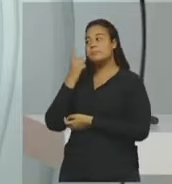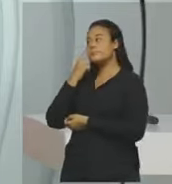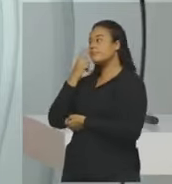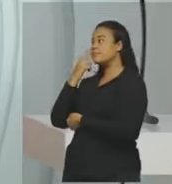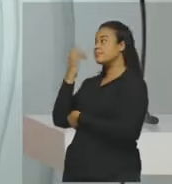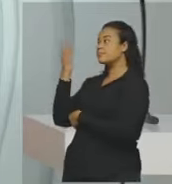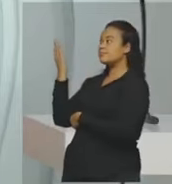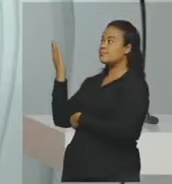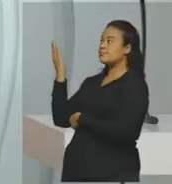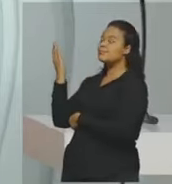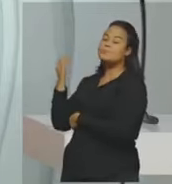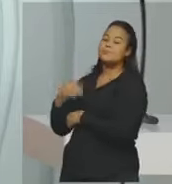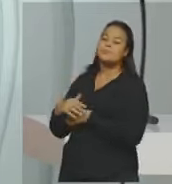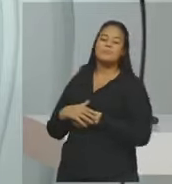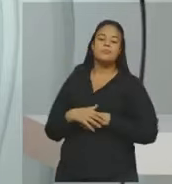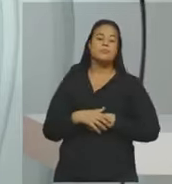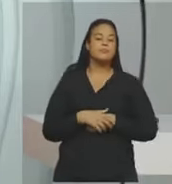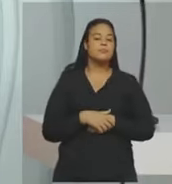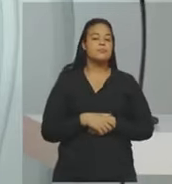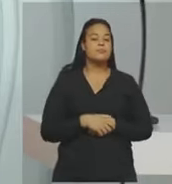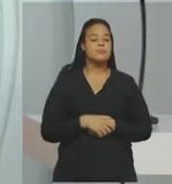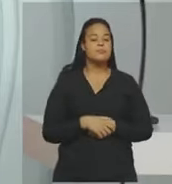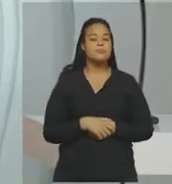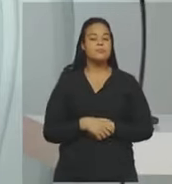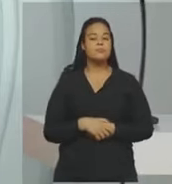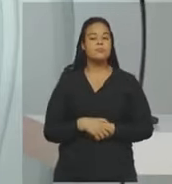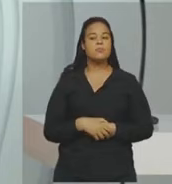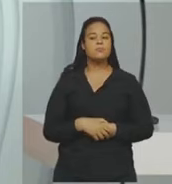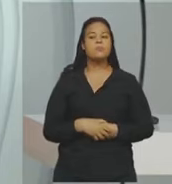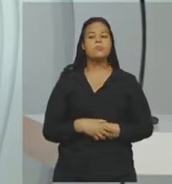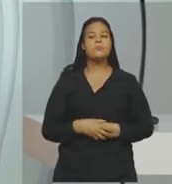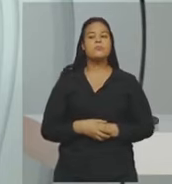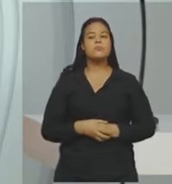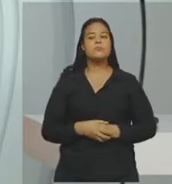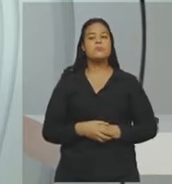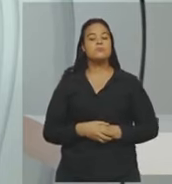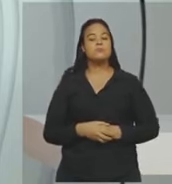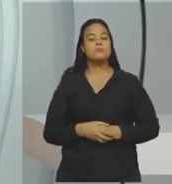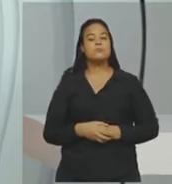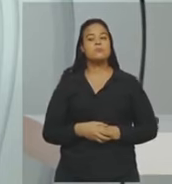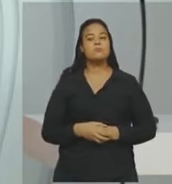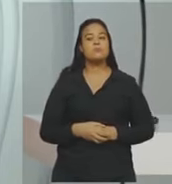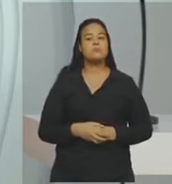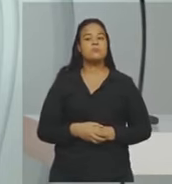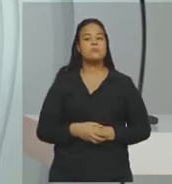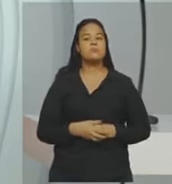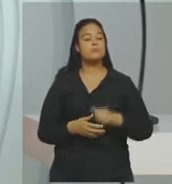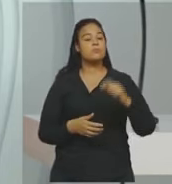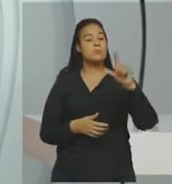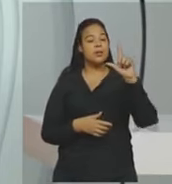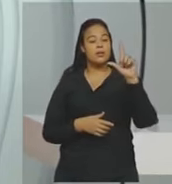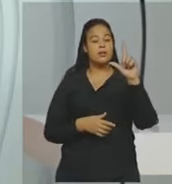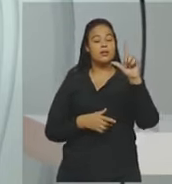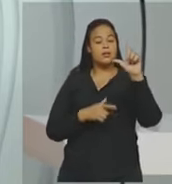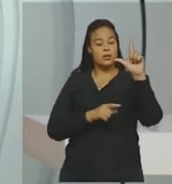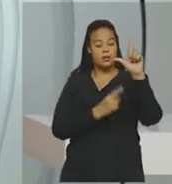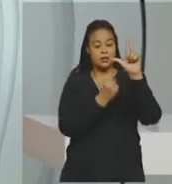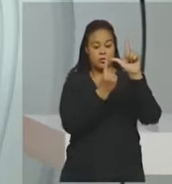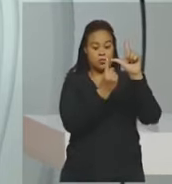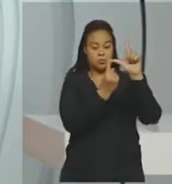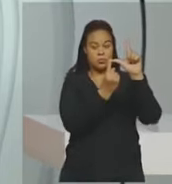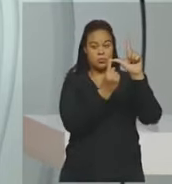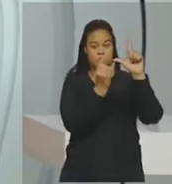nesse caso vai ser a lâmpada 1 em série com a lâmpada